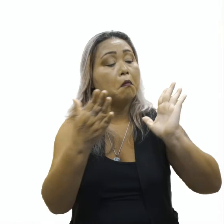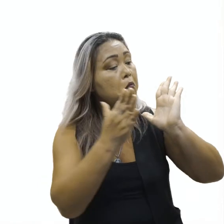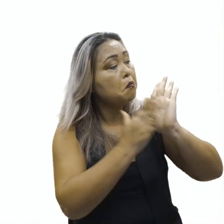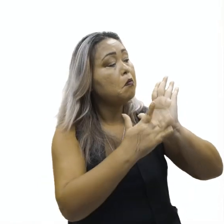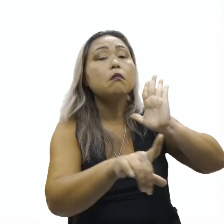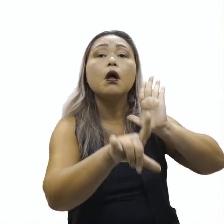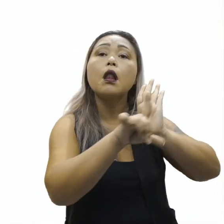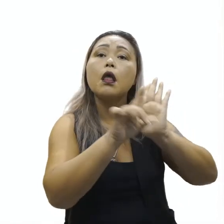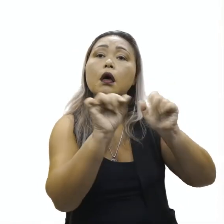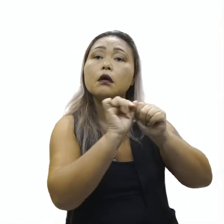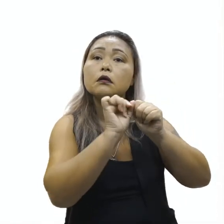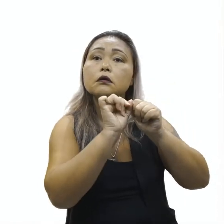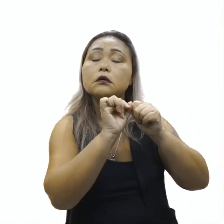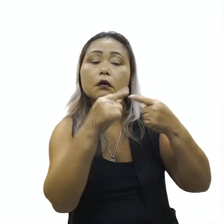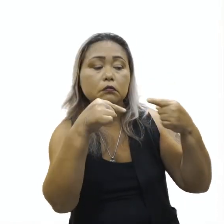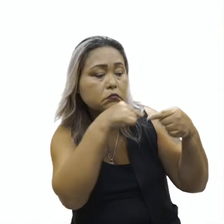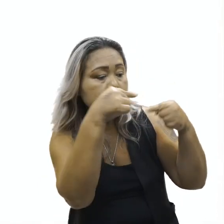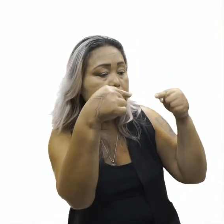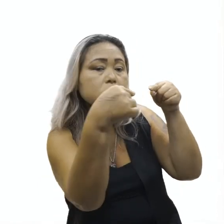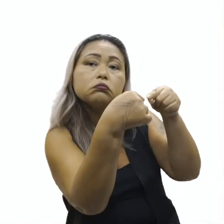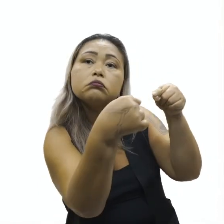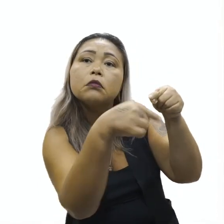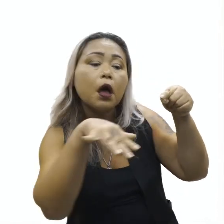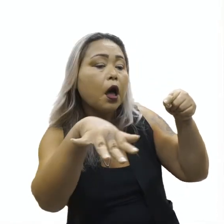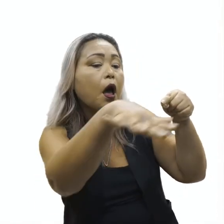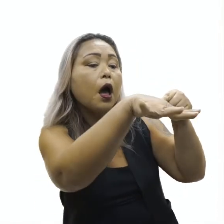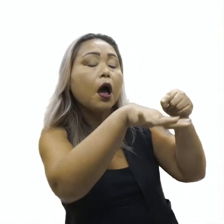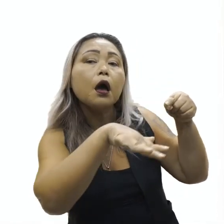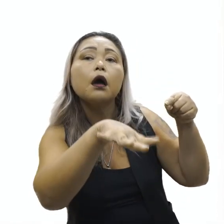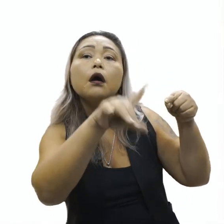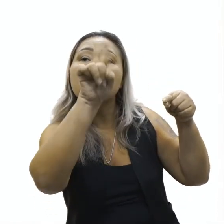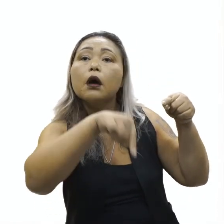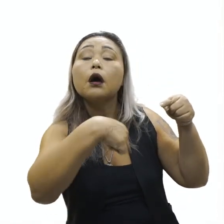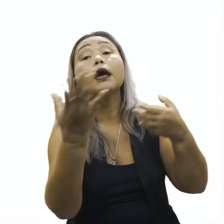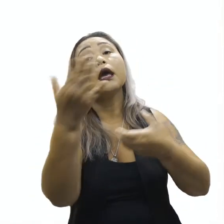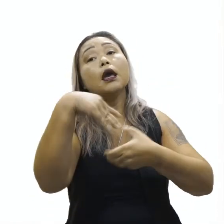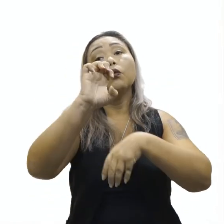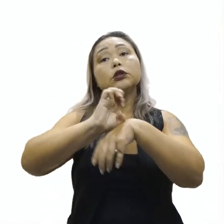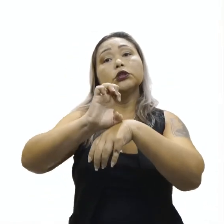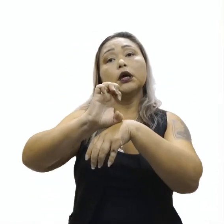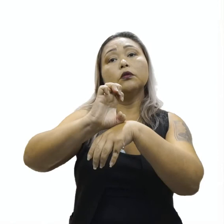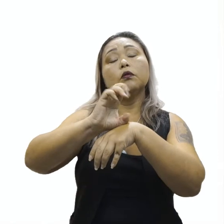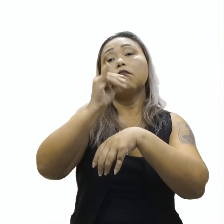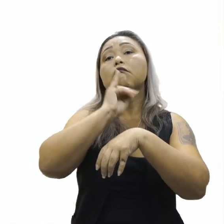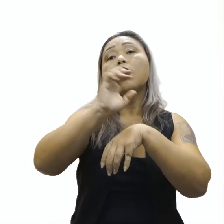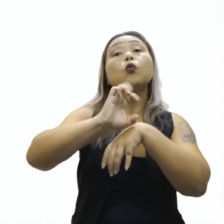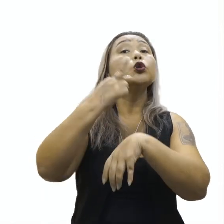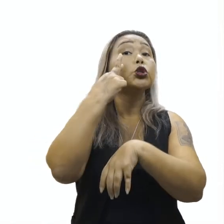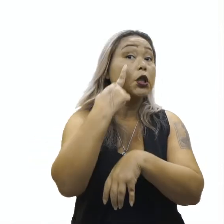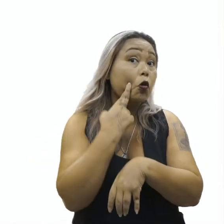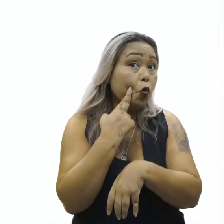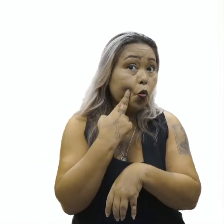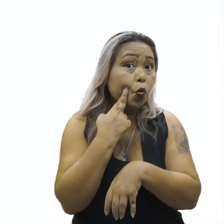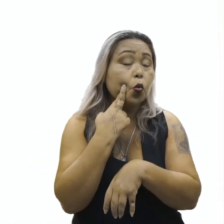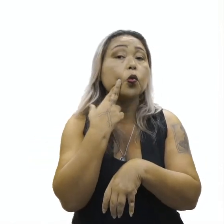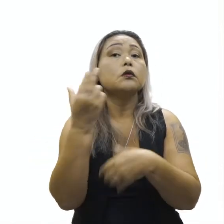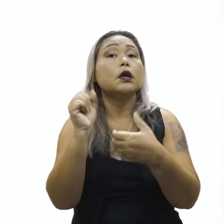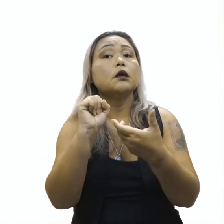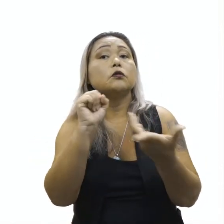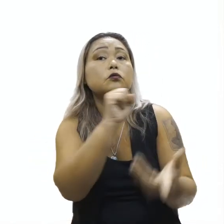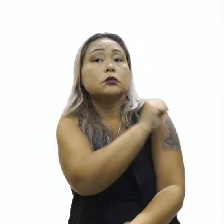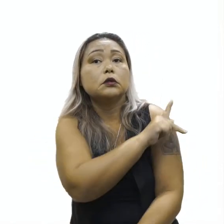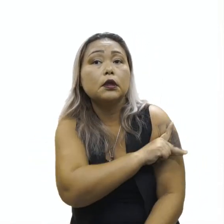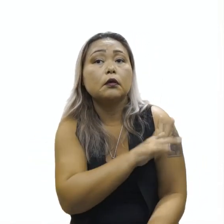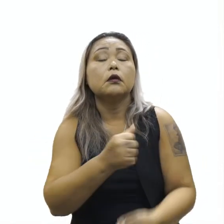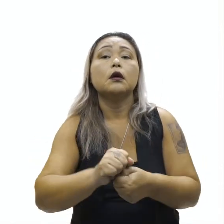sejam concernentes à sua área de atuação, que é o Estado. Por exemplo, o Estado de Rondônia tem os seus deputados, o Pará